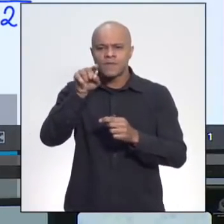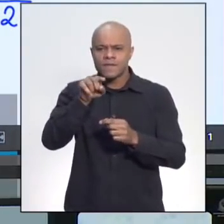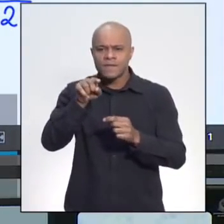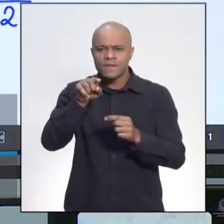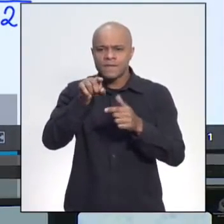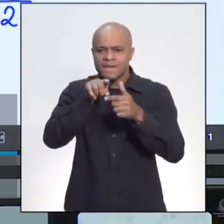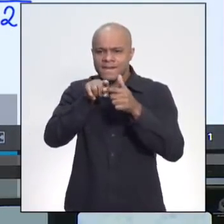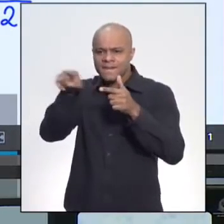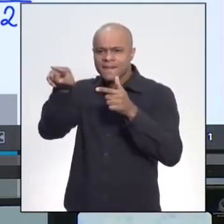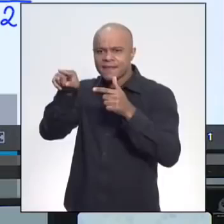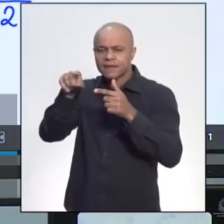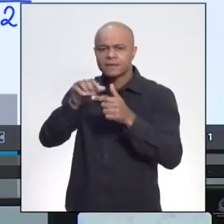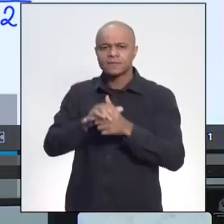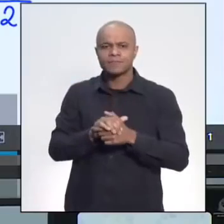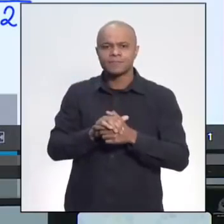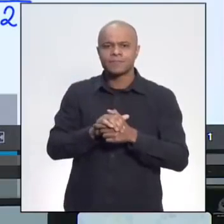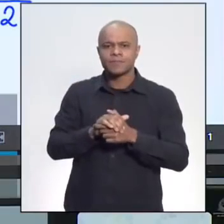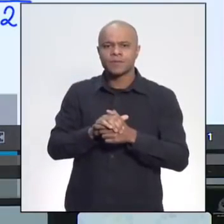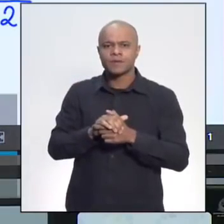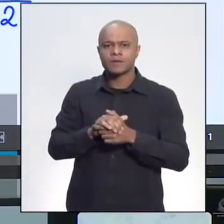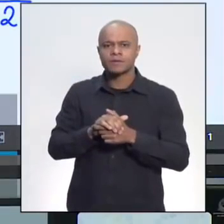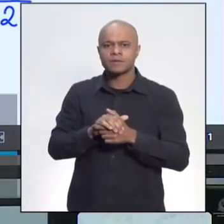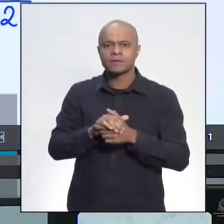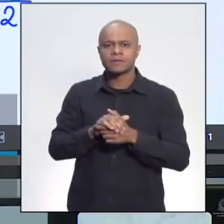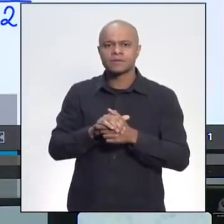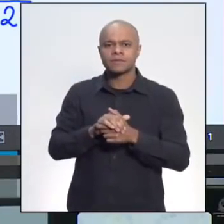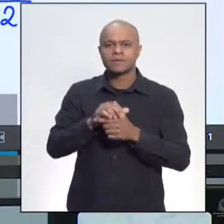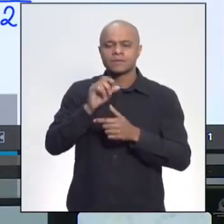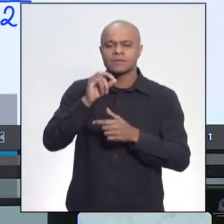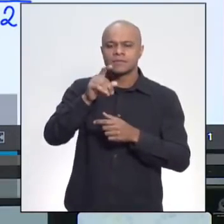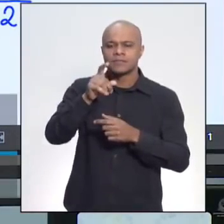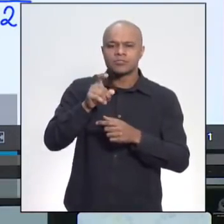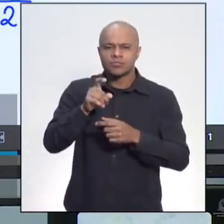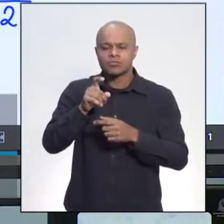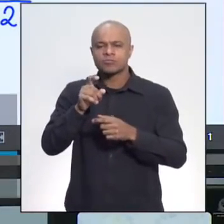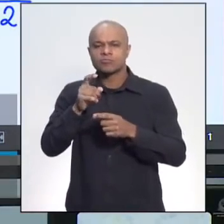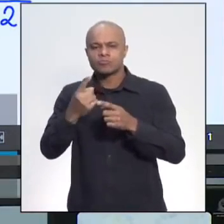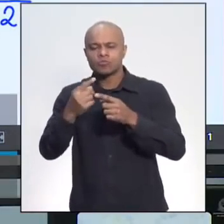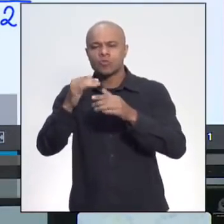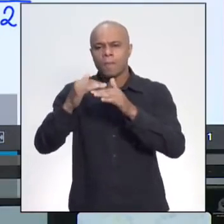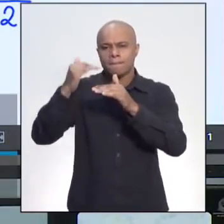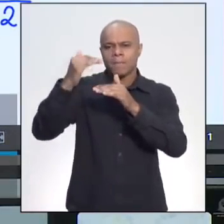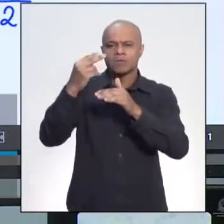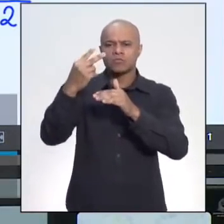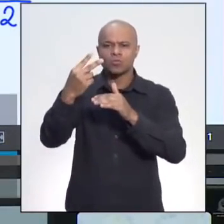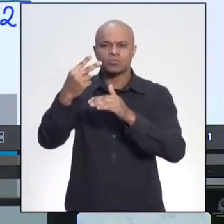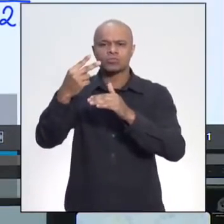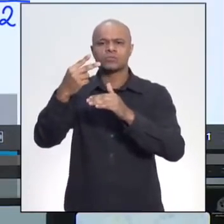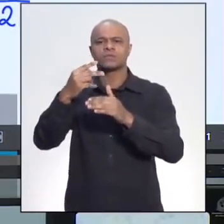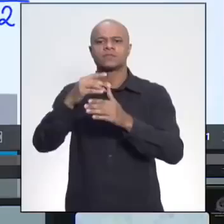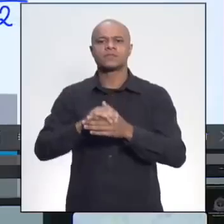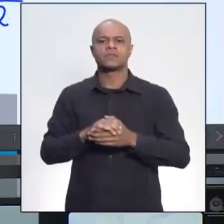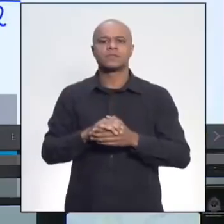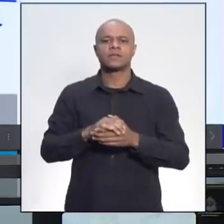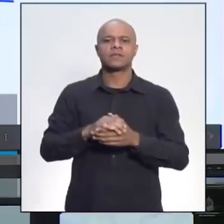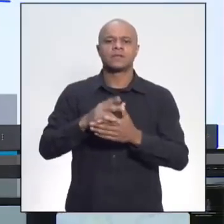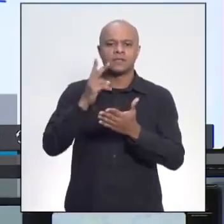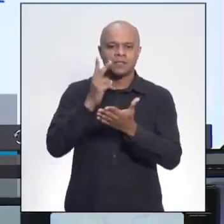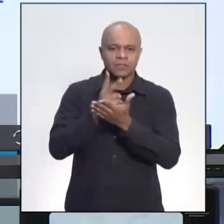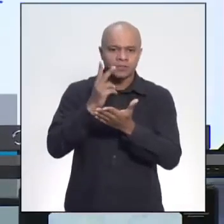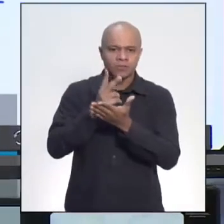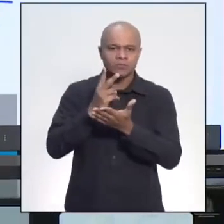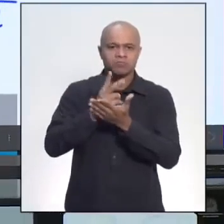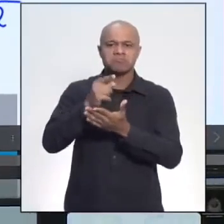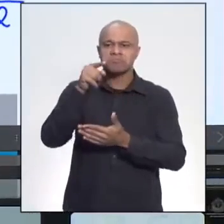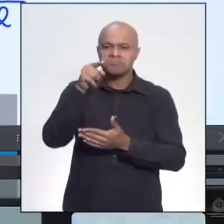aqui. A cada um passo que eu dava no x, eu subia 2. Ó, 2 dividido por 1 é exatamente essa razão